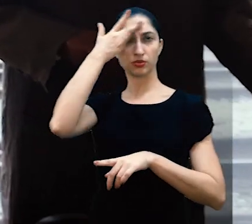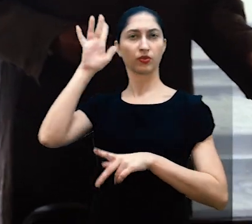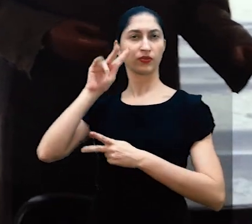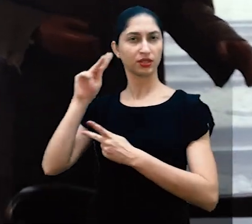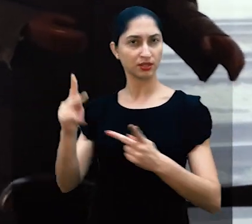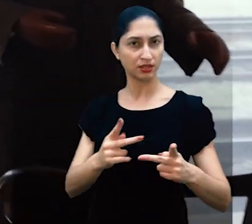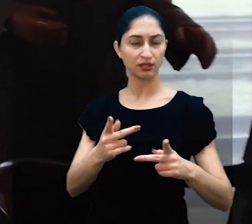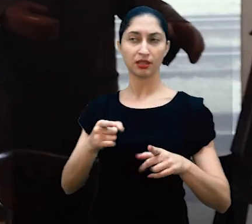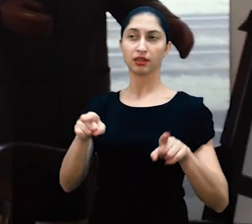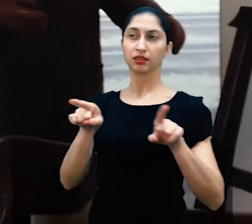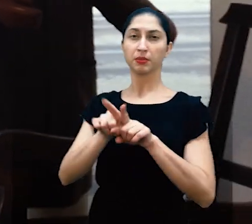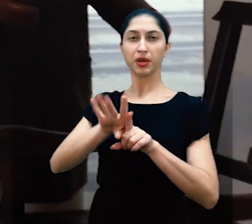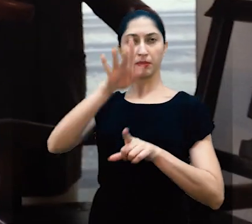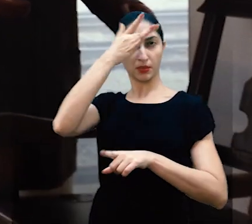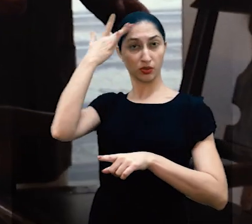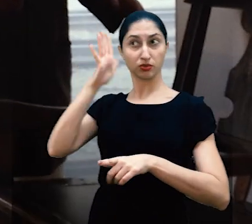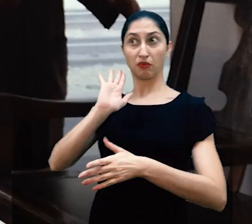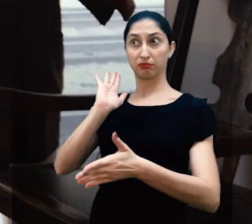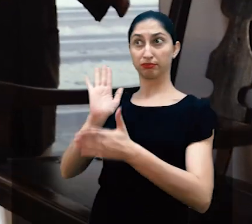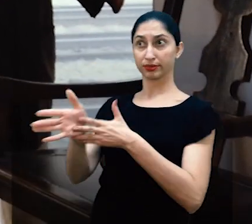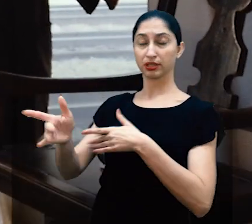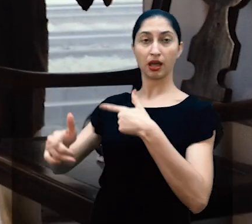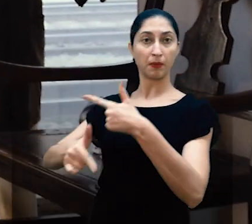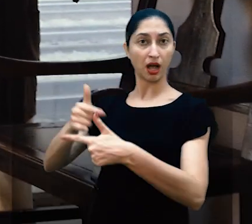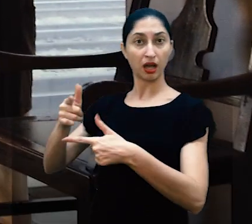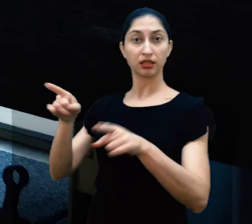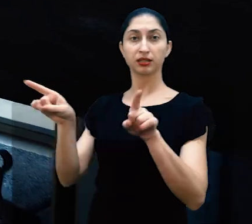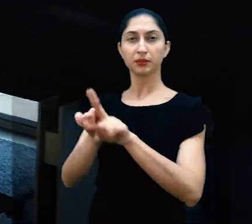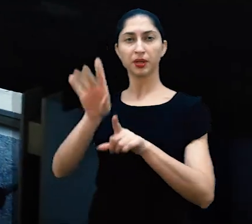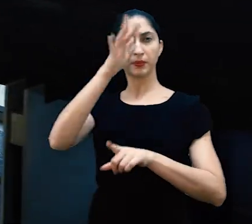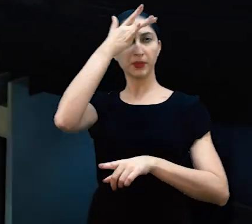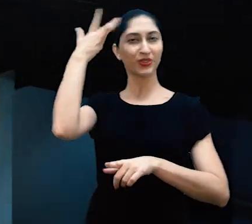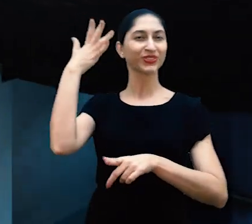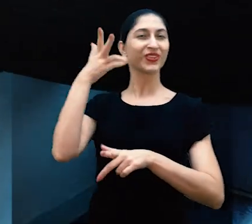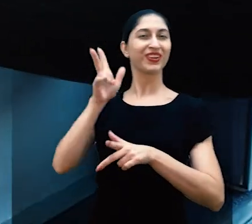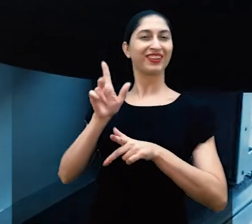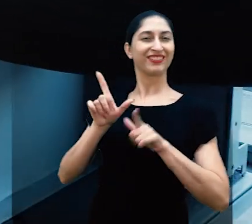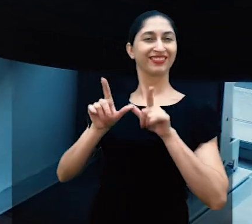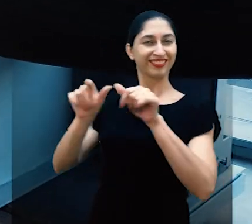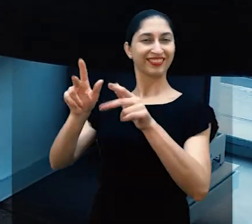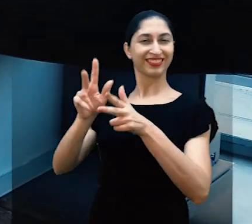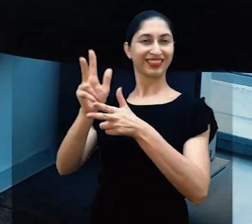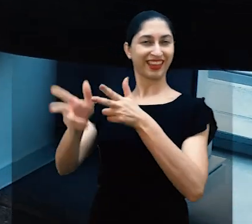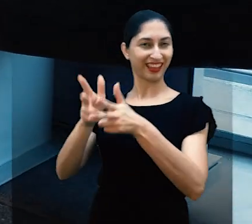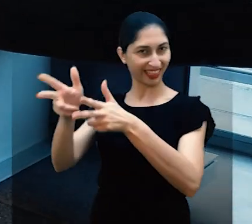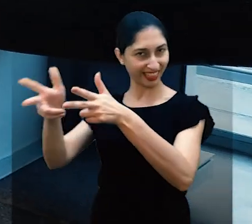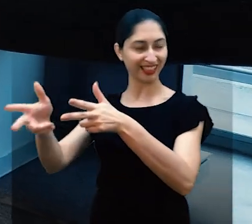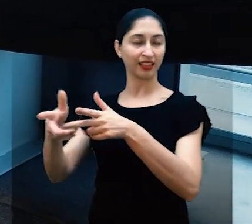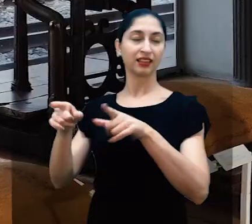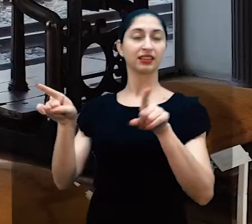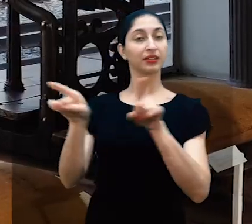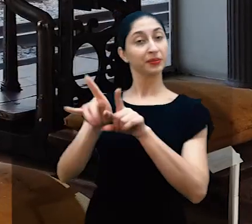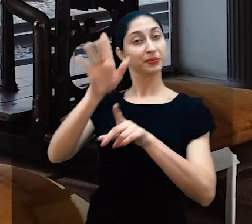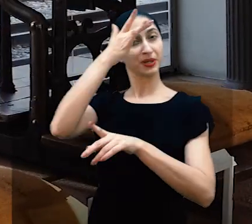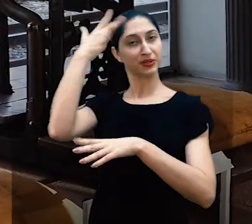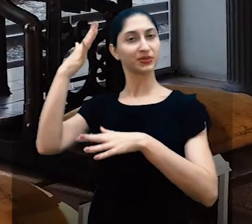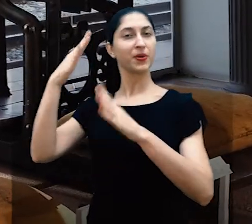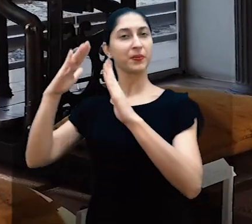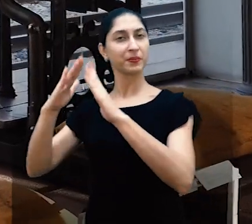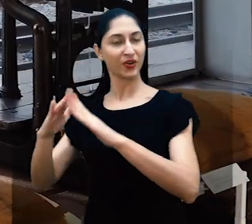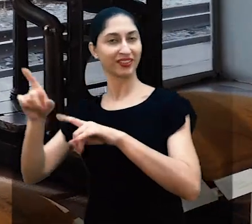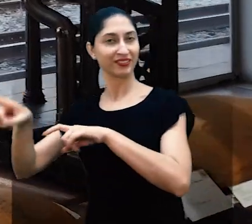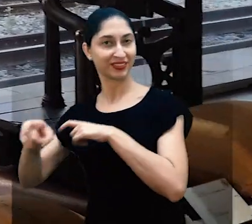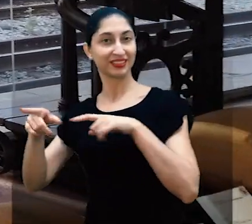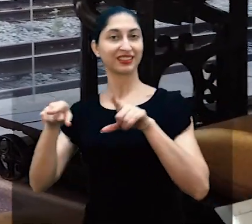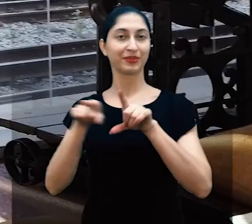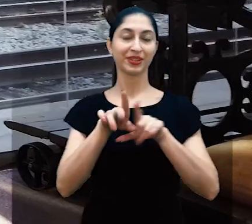museu, passageiros apressados rumo ao trabalho, viajantes do trem de ferro, moradores do campo